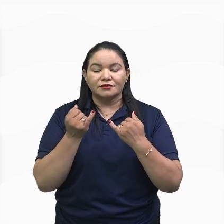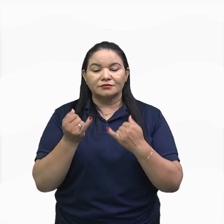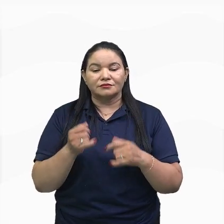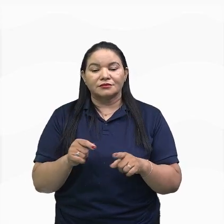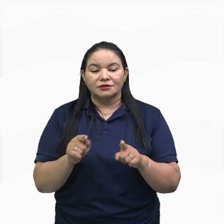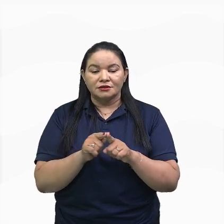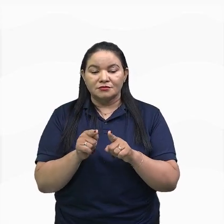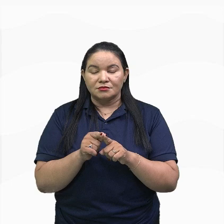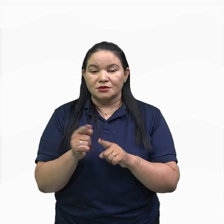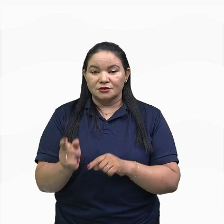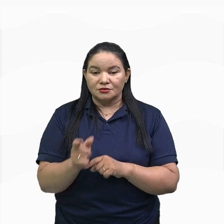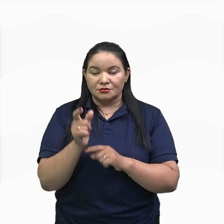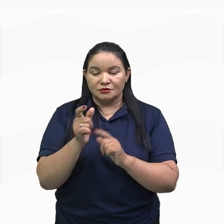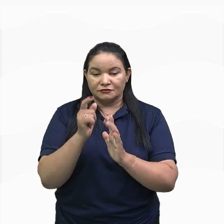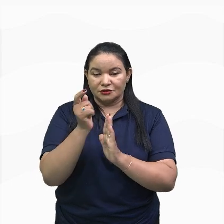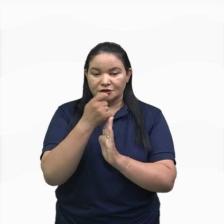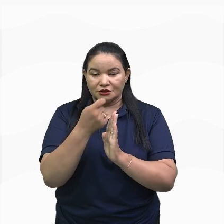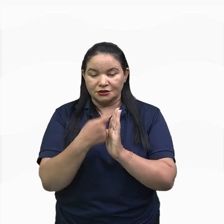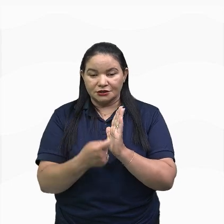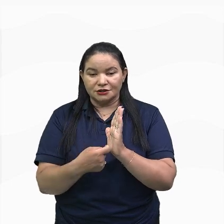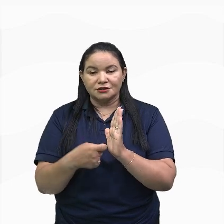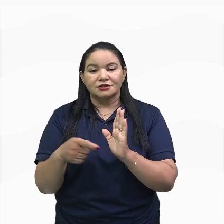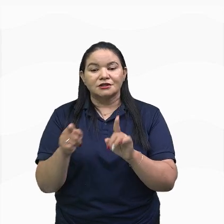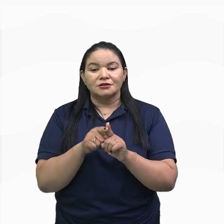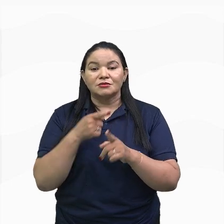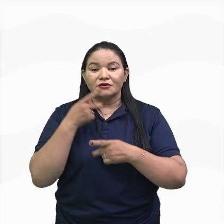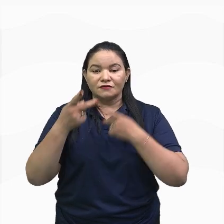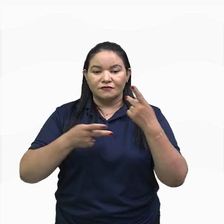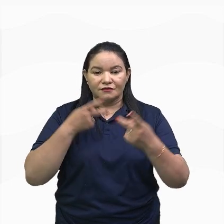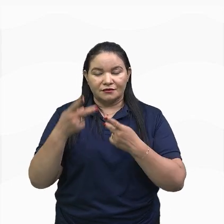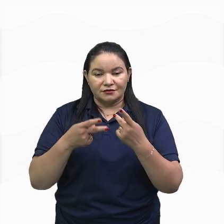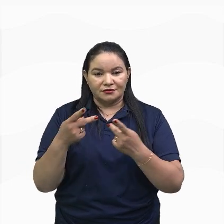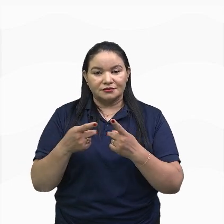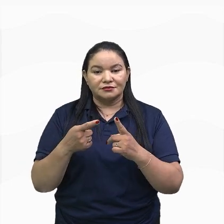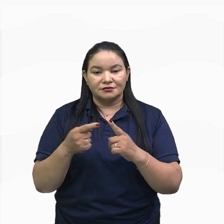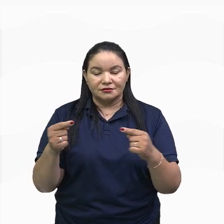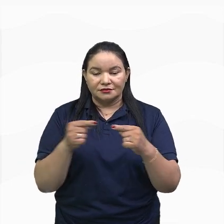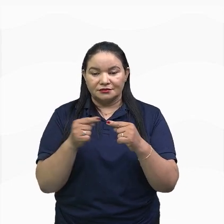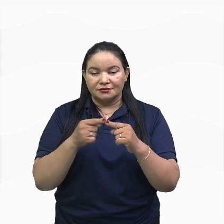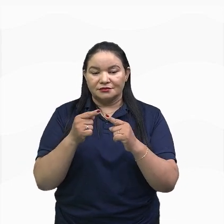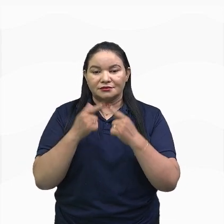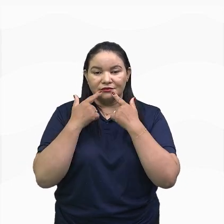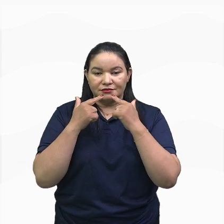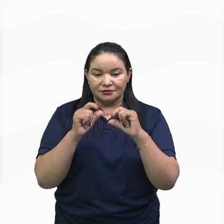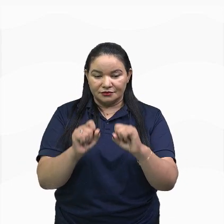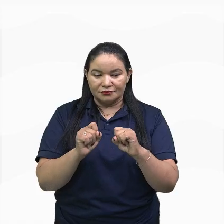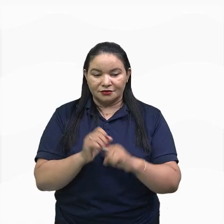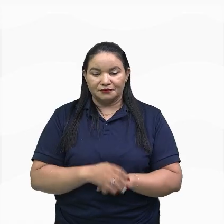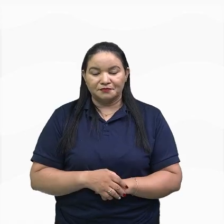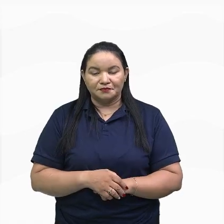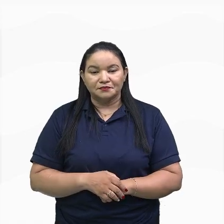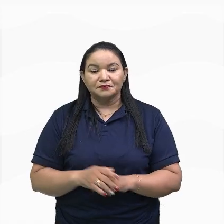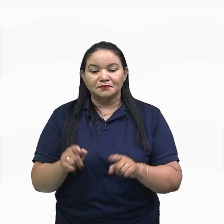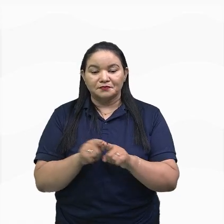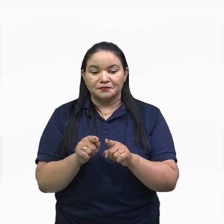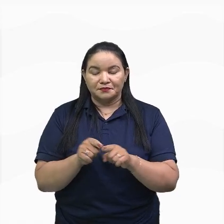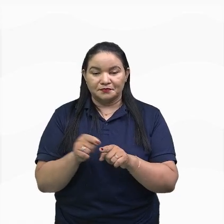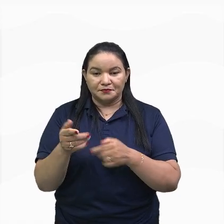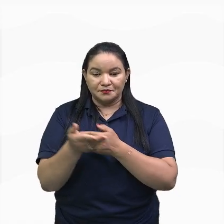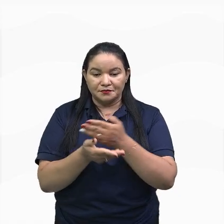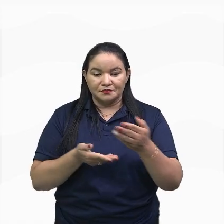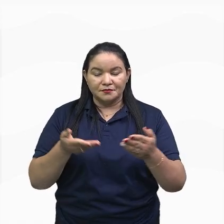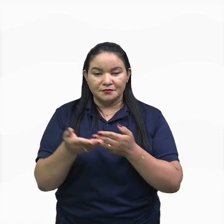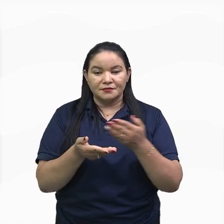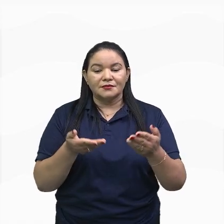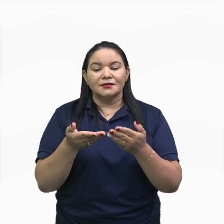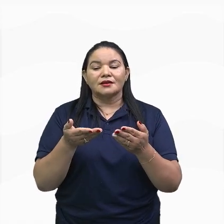palavra escrita e a falada, né, que está aí no bloco da linguagem. E para interagirmos, temos